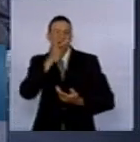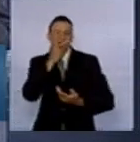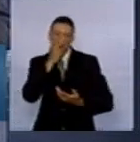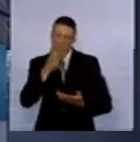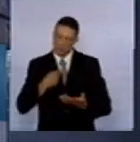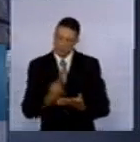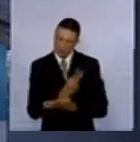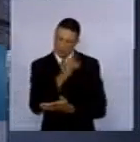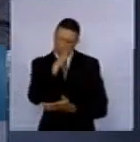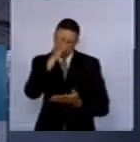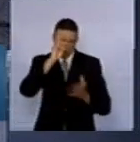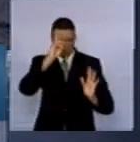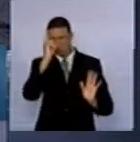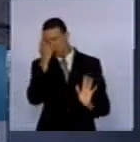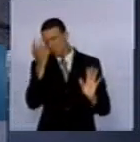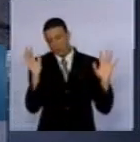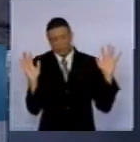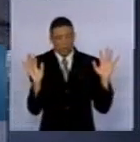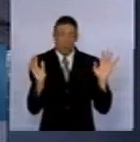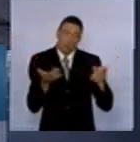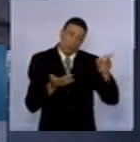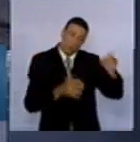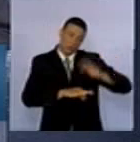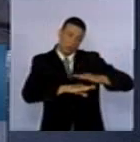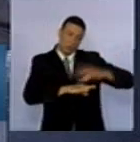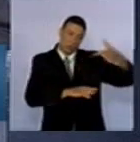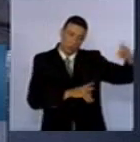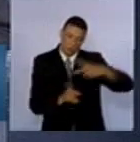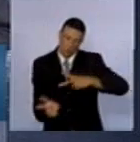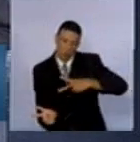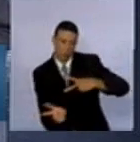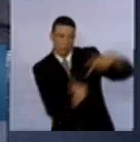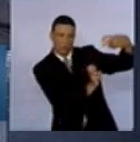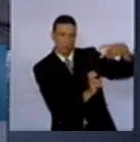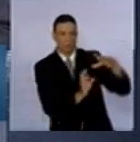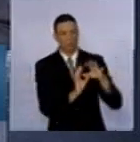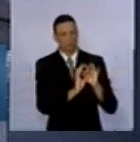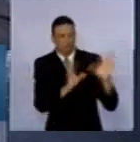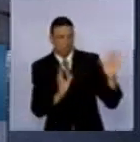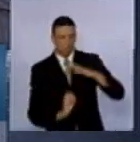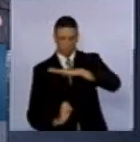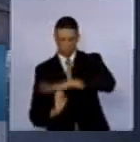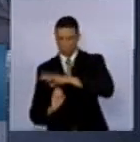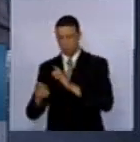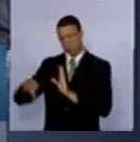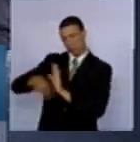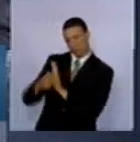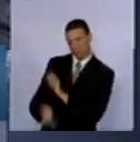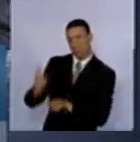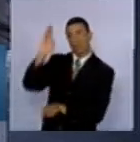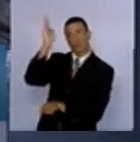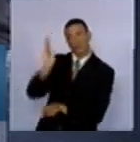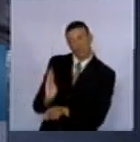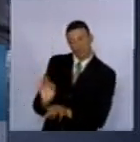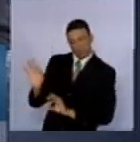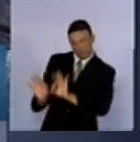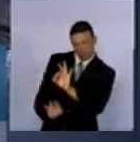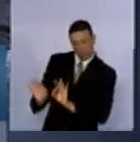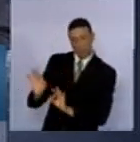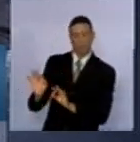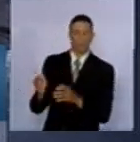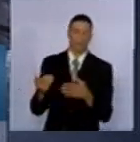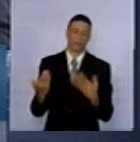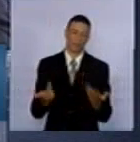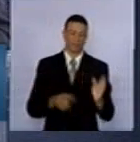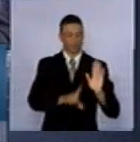ter um pouco mais ou menos mas é necessário ver basta ser a empresa nacional e não está na cadeia que foi